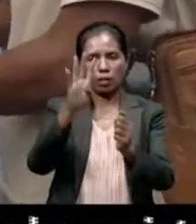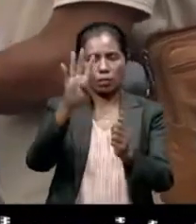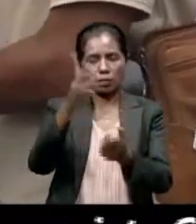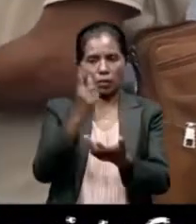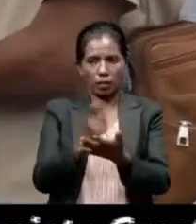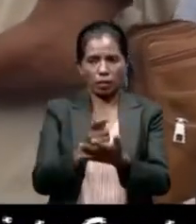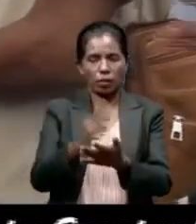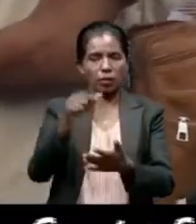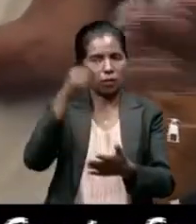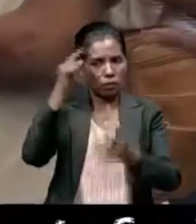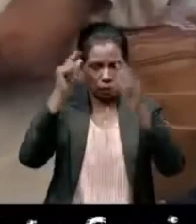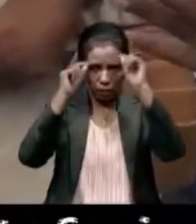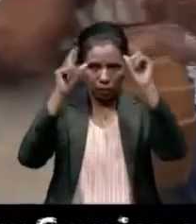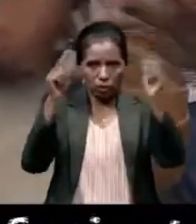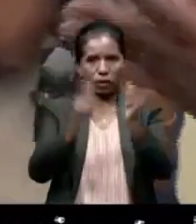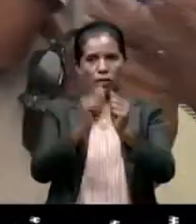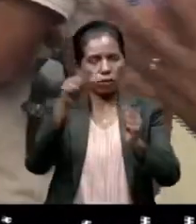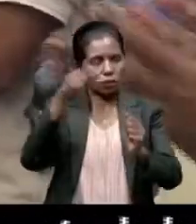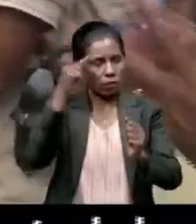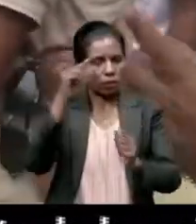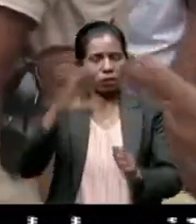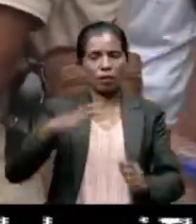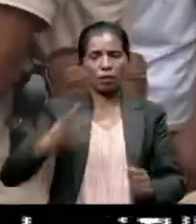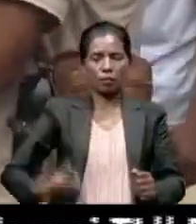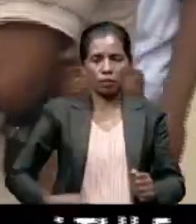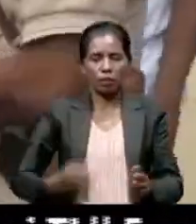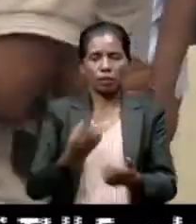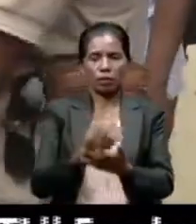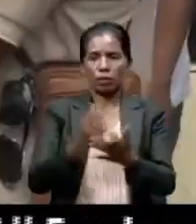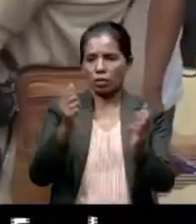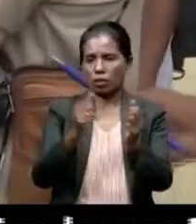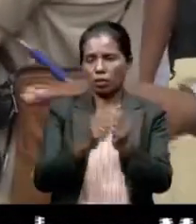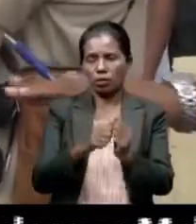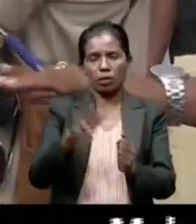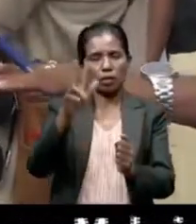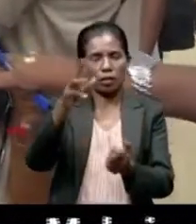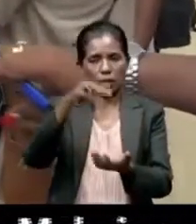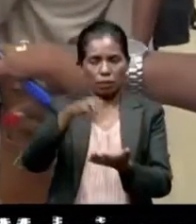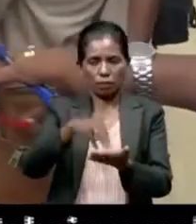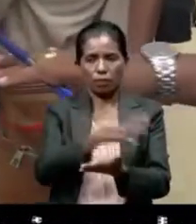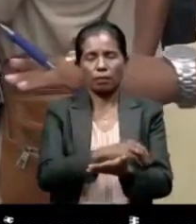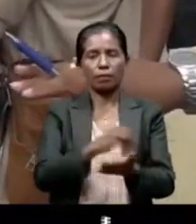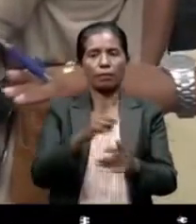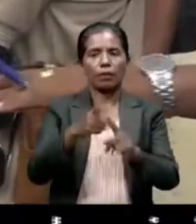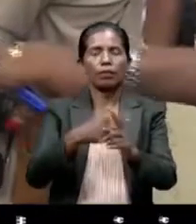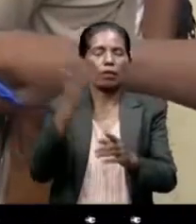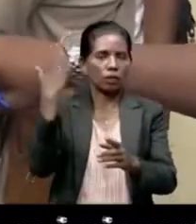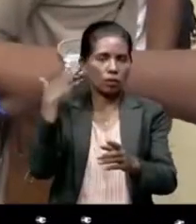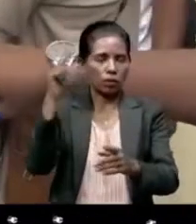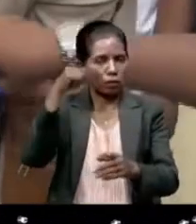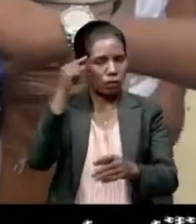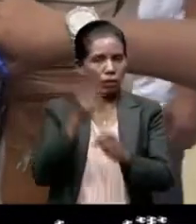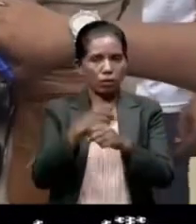acordo entre governo timor leste no governo cambodia o total orçamento dólar americano to kontolu alen de ne ia fulankoto governo mosal